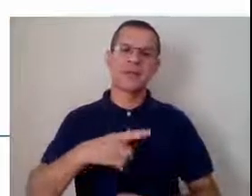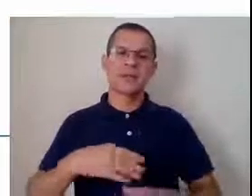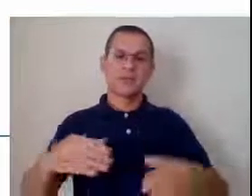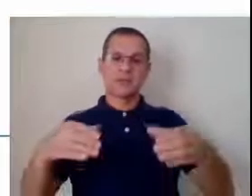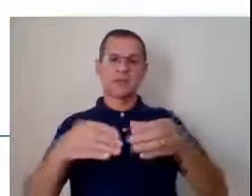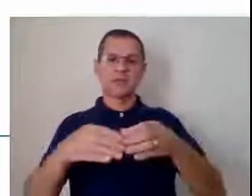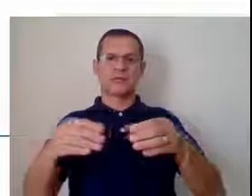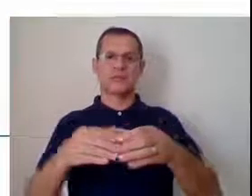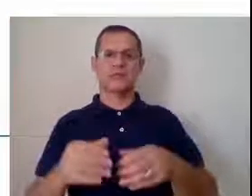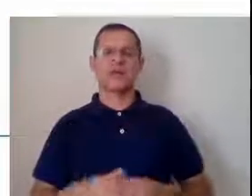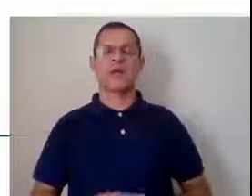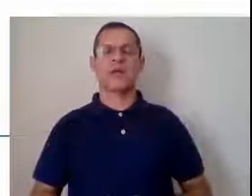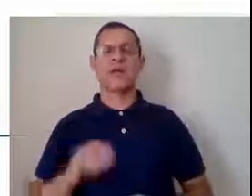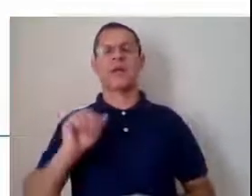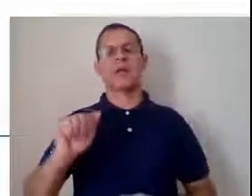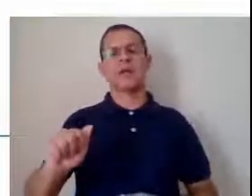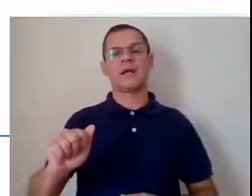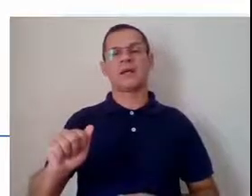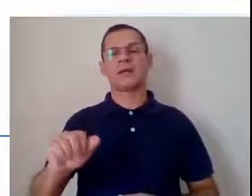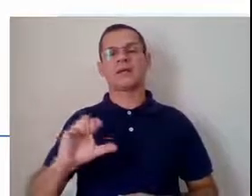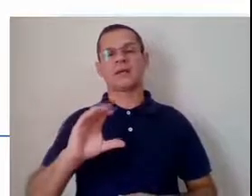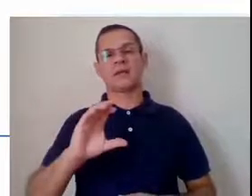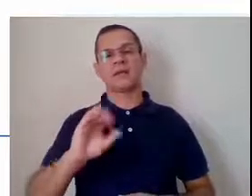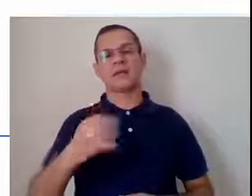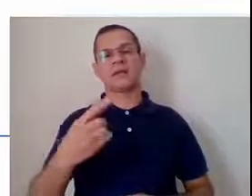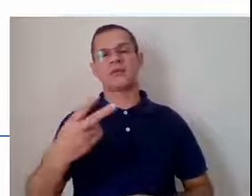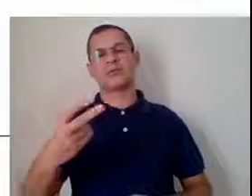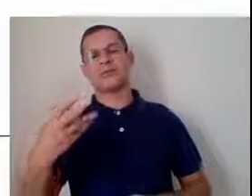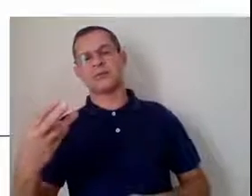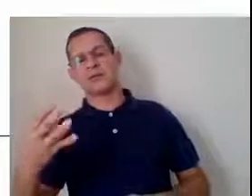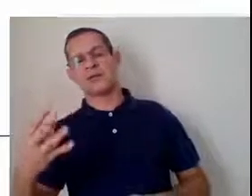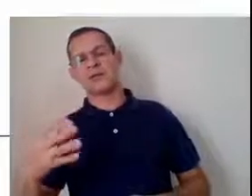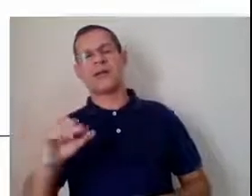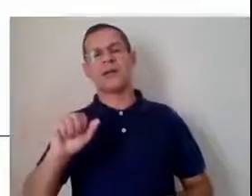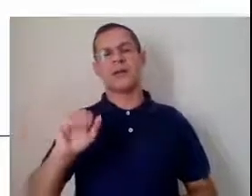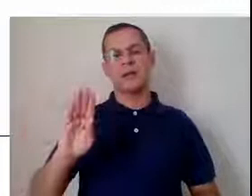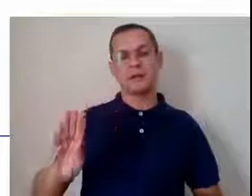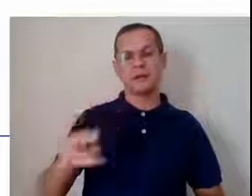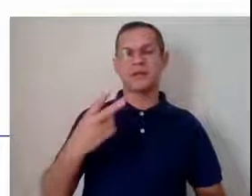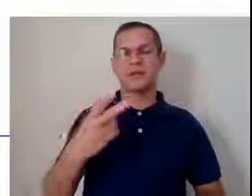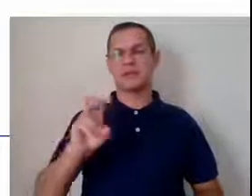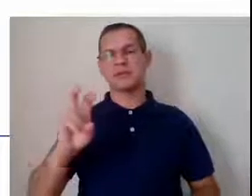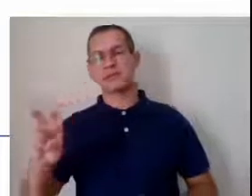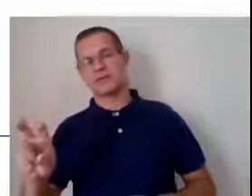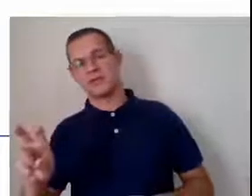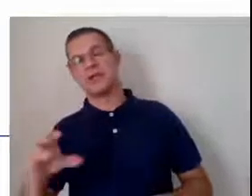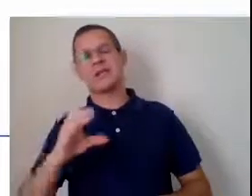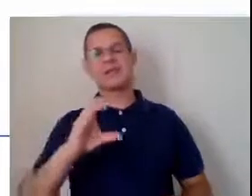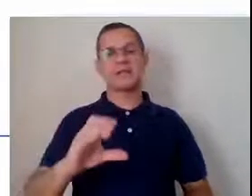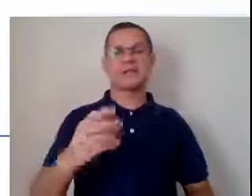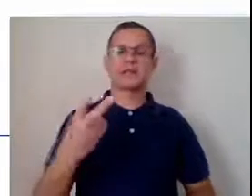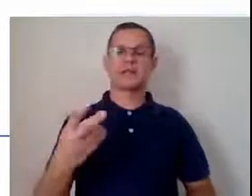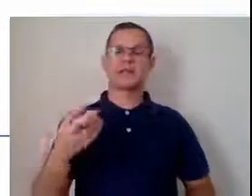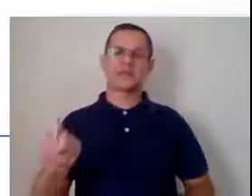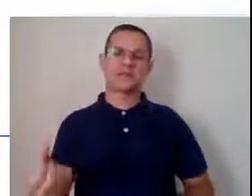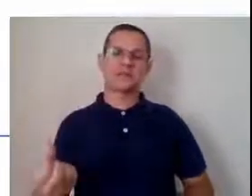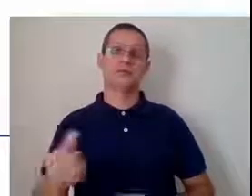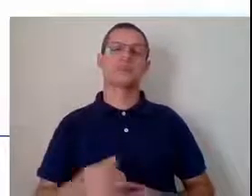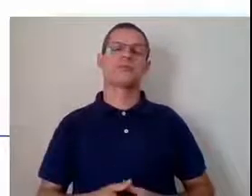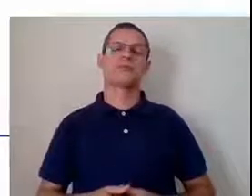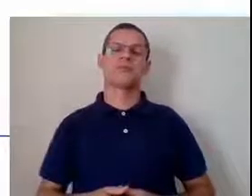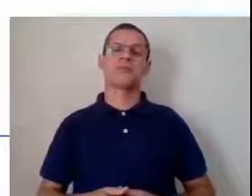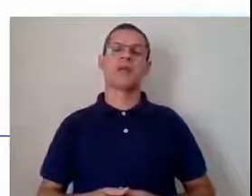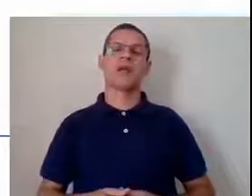os conjuntos A, 0, 1, 2, 3, 4, e B, 2 e 5, e C, 2 e 6.